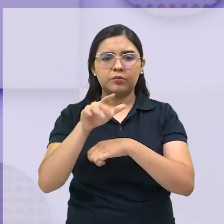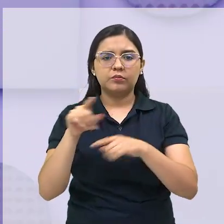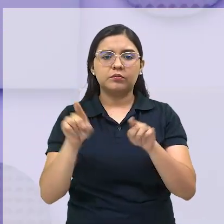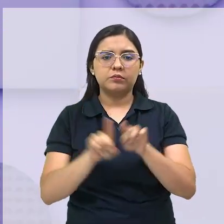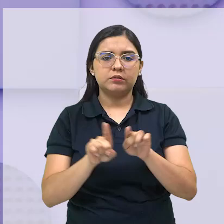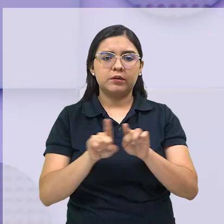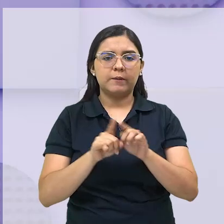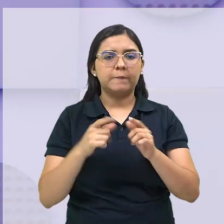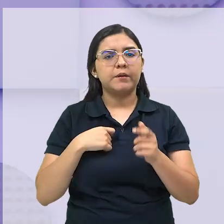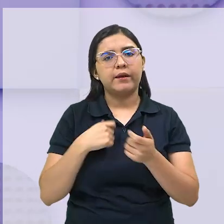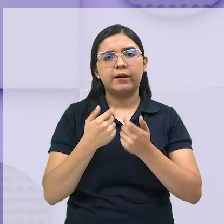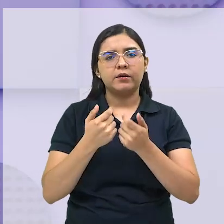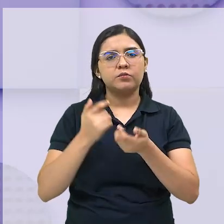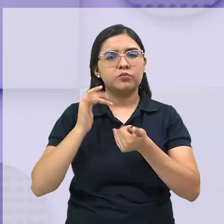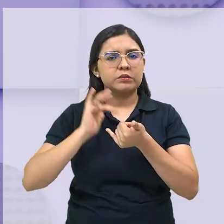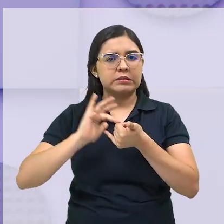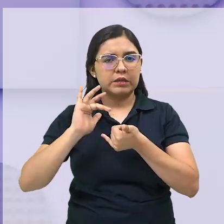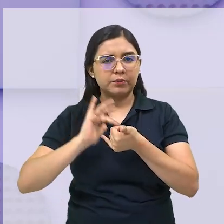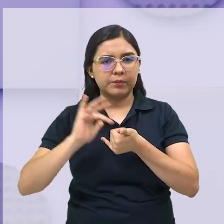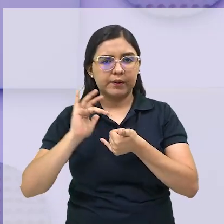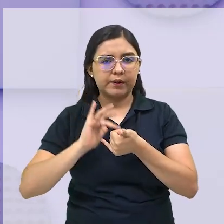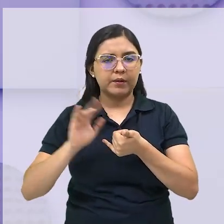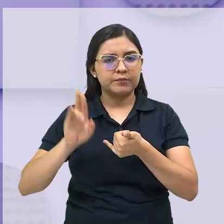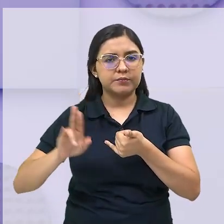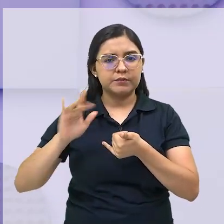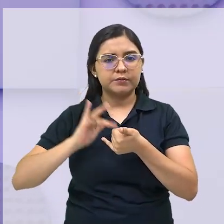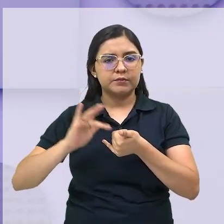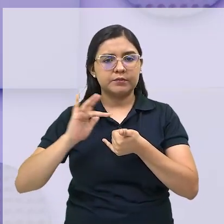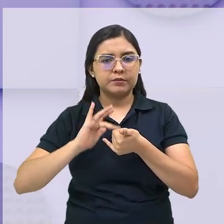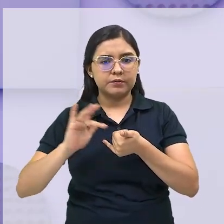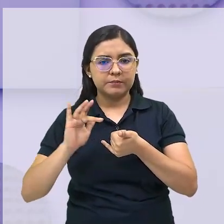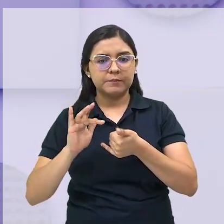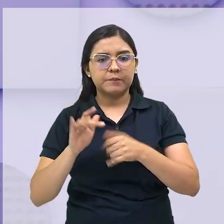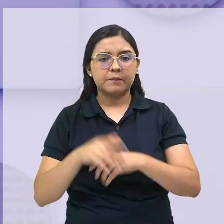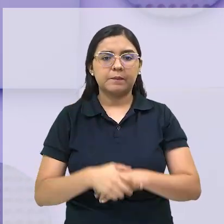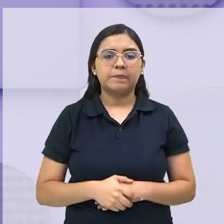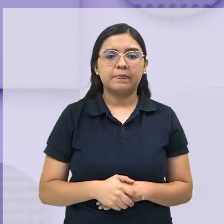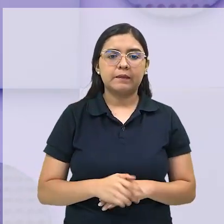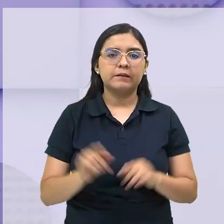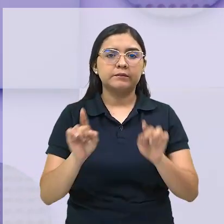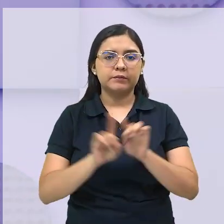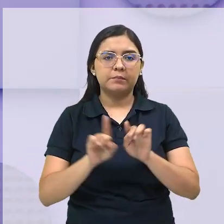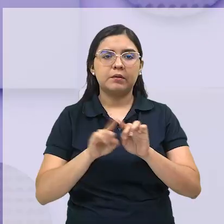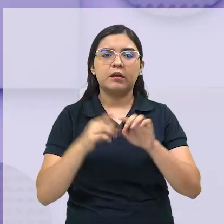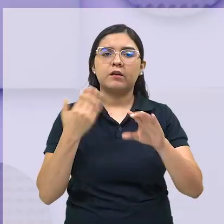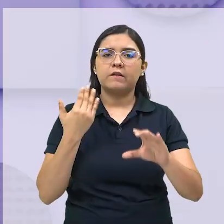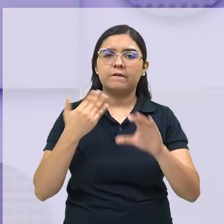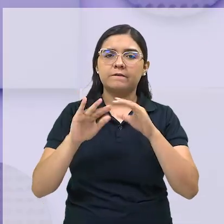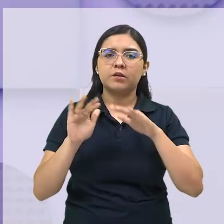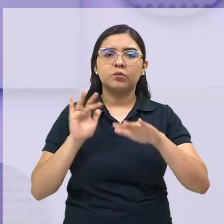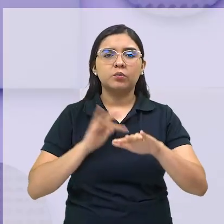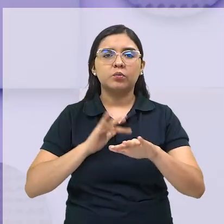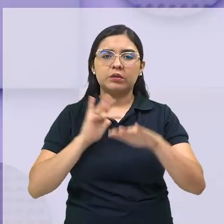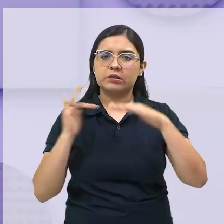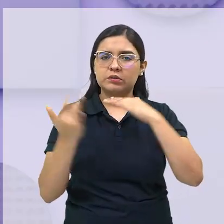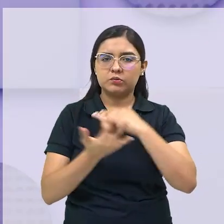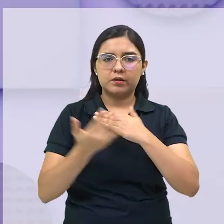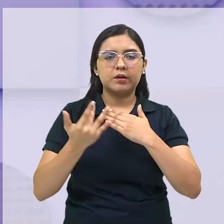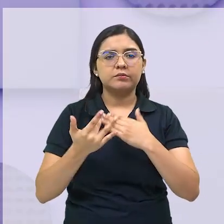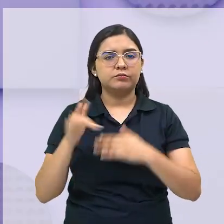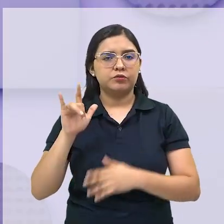mensagens pelo WhatsApp, mandando, às vezes, uma prévia da pregação pelos Reels do Instagram, né?